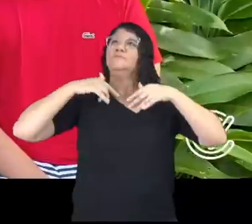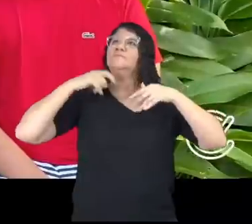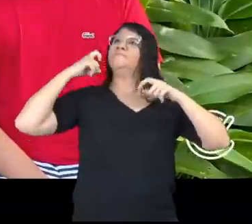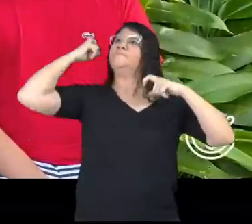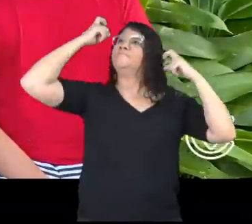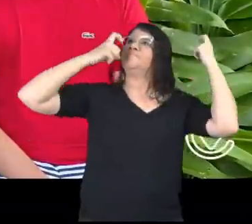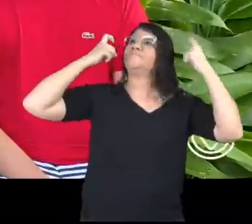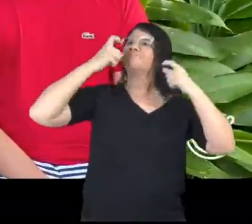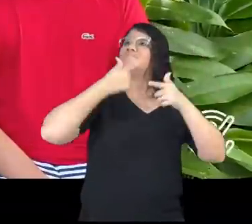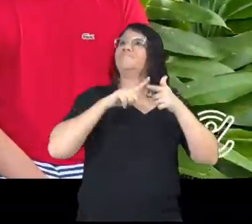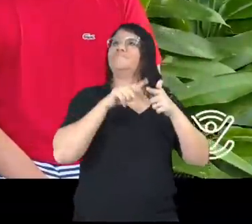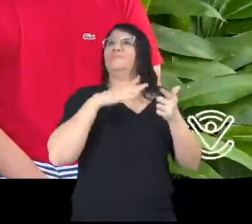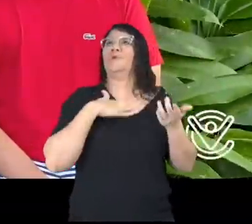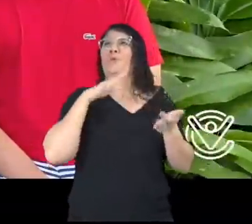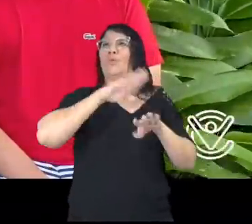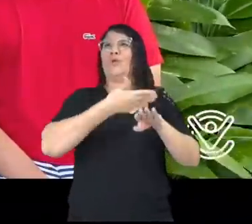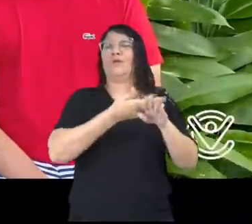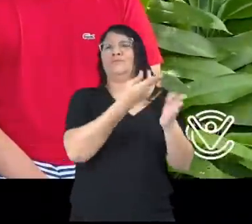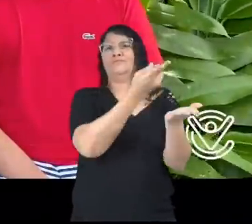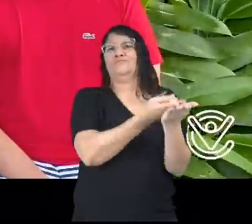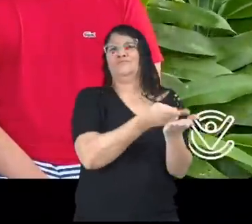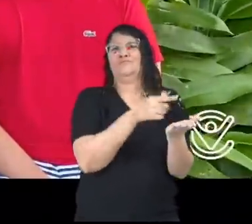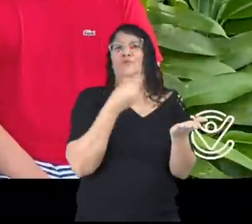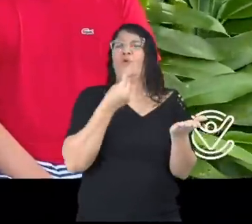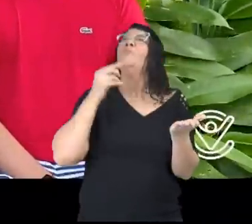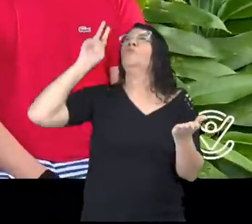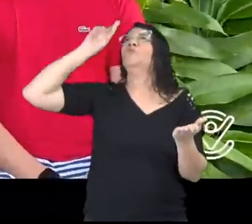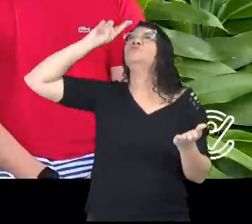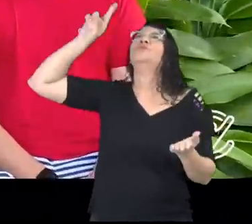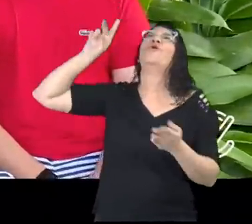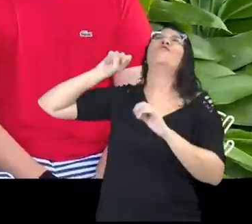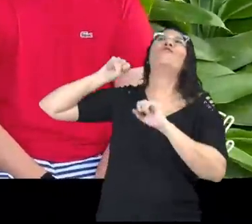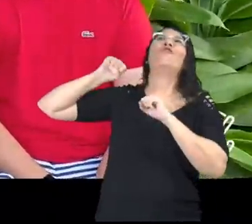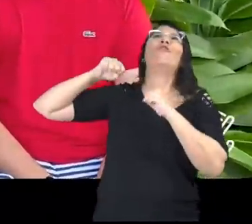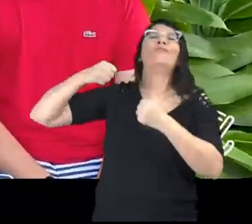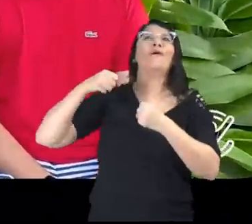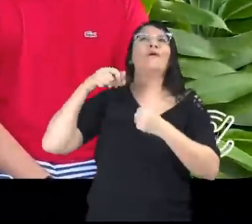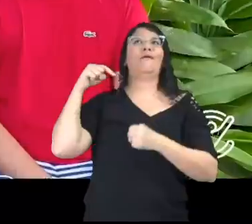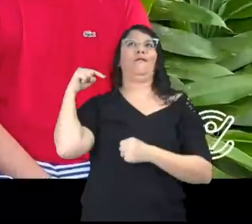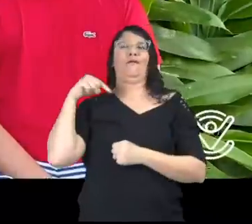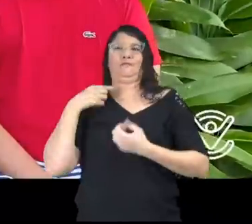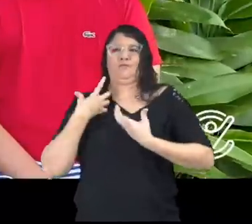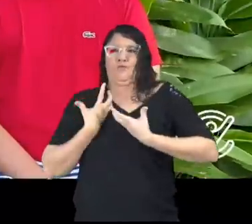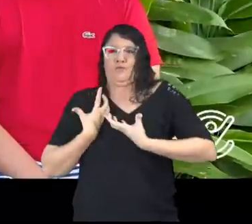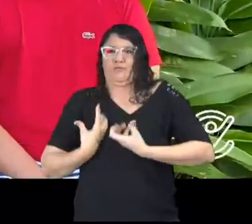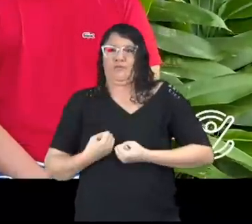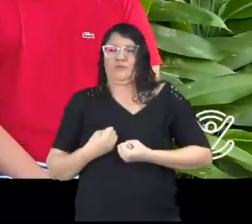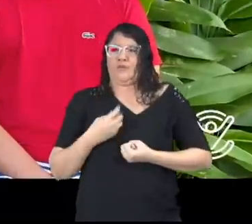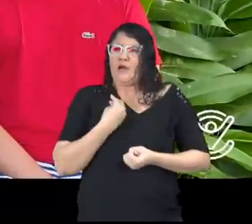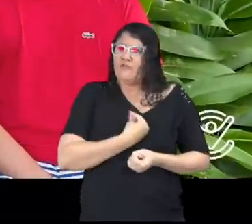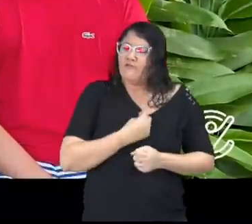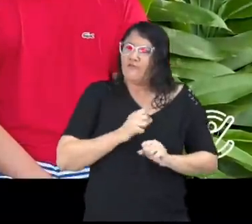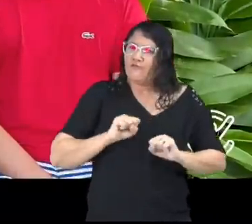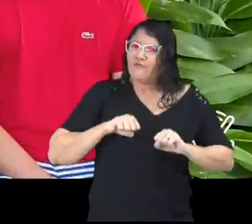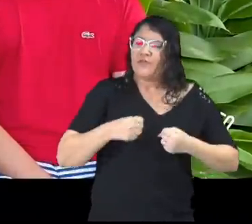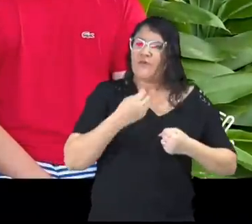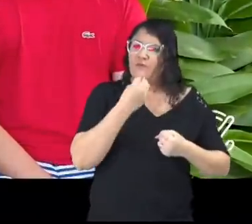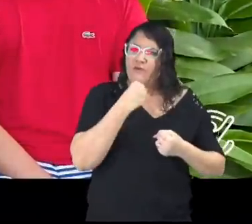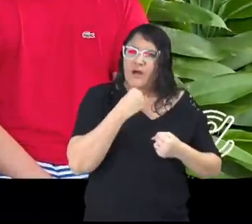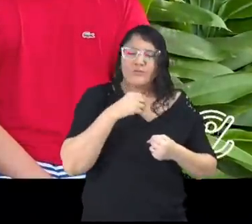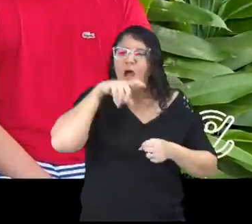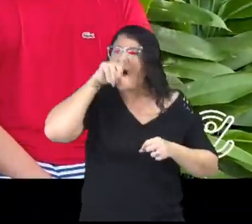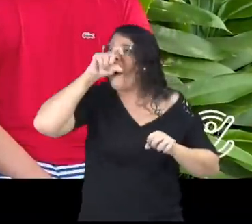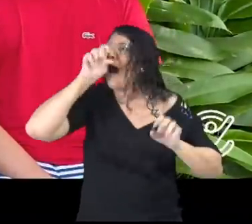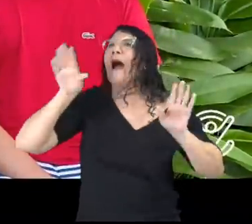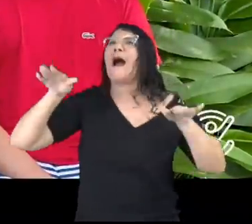a Deus dizendo: Pai, Tu és aquele que fortalece o cansado, que dá novo vigor fraco, que faz como águia voar.